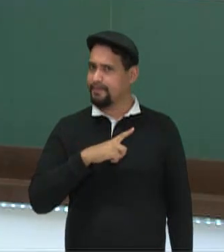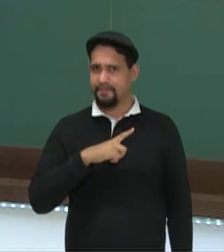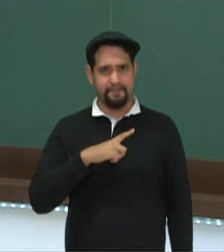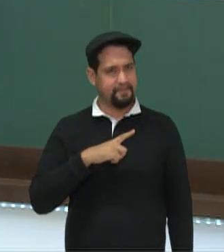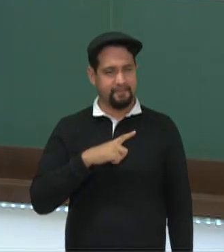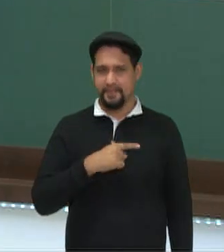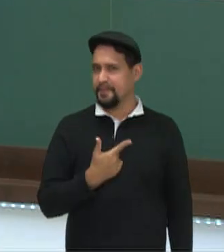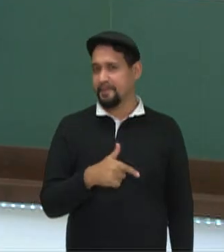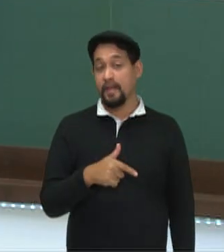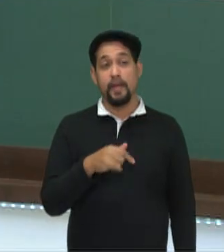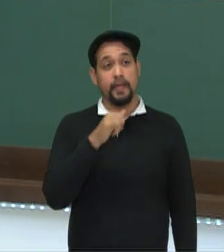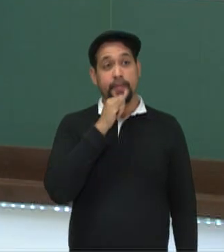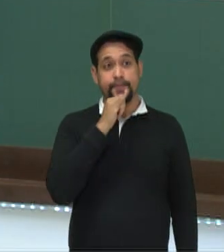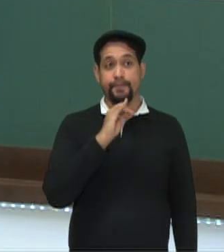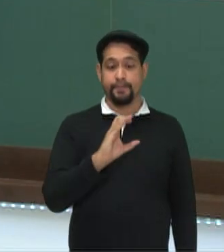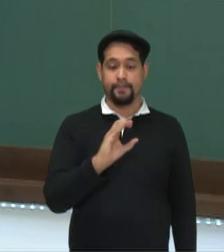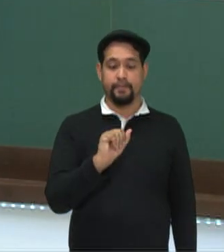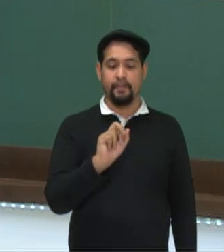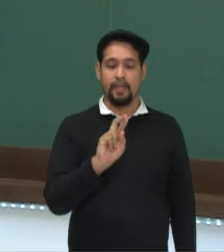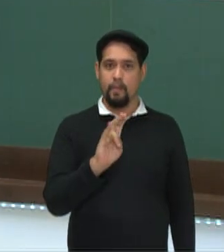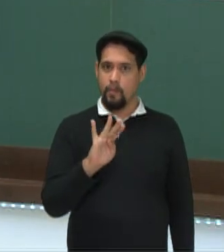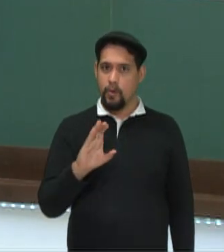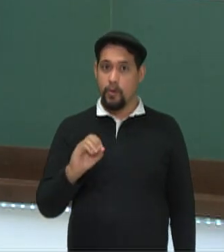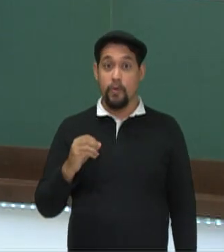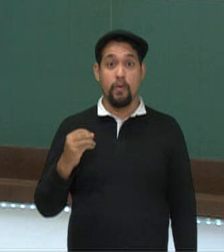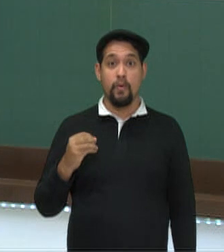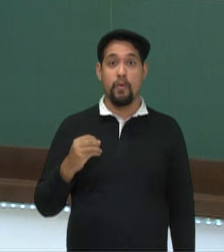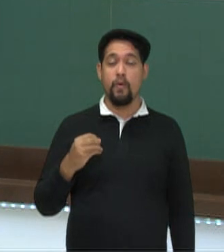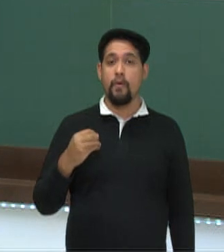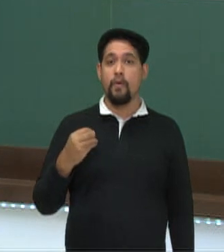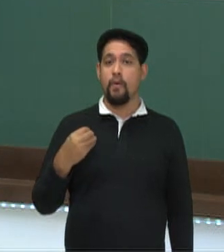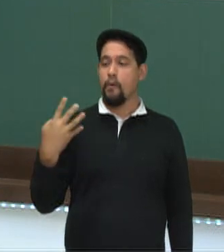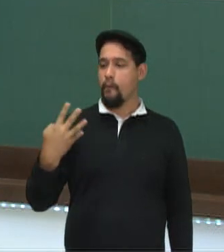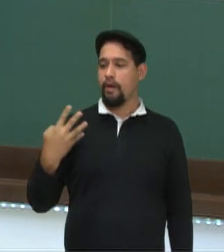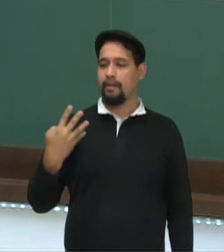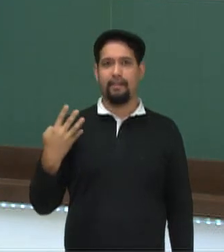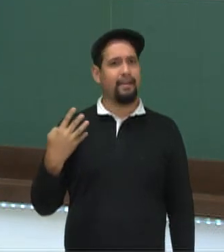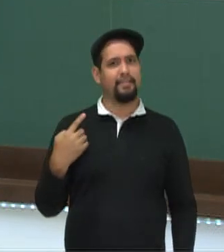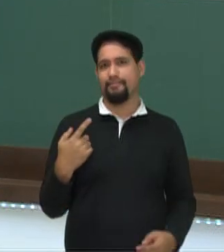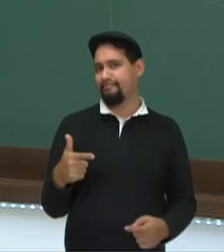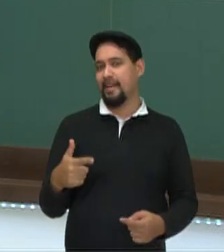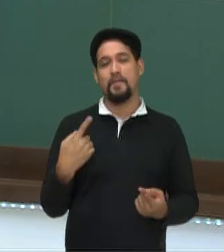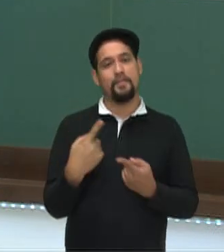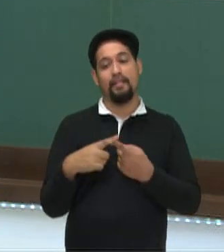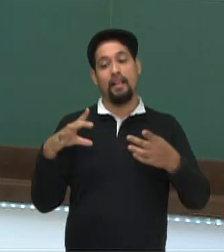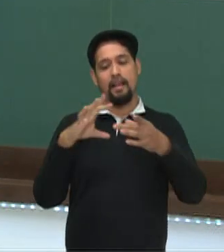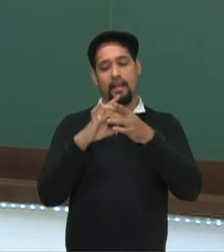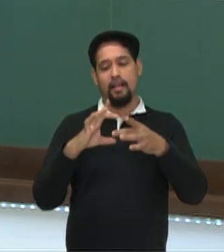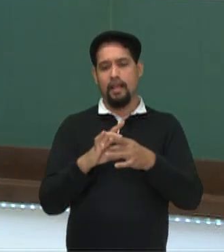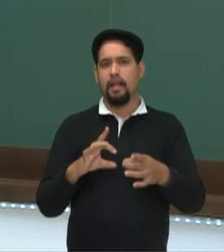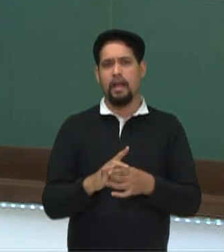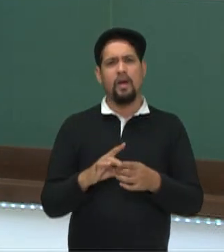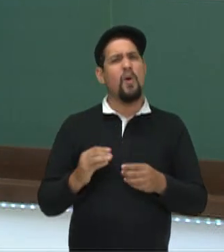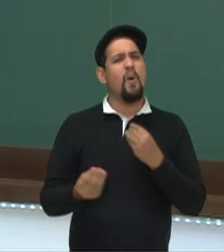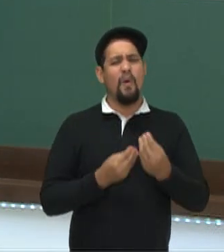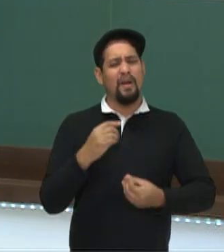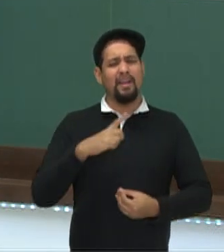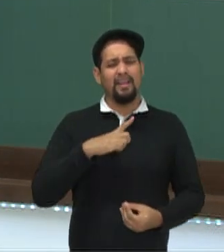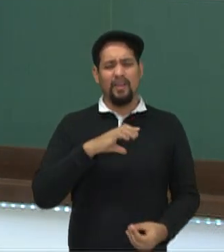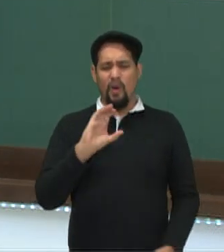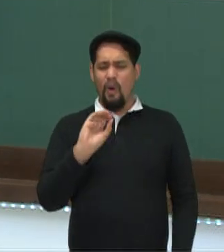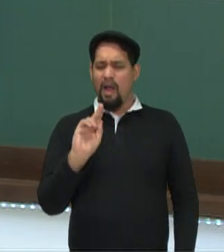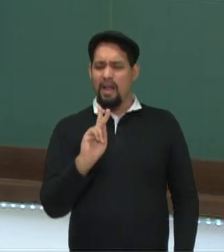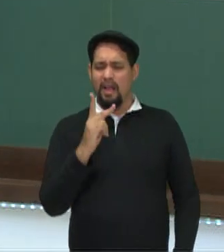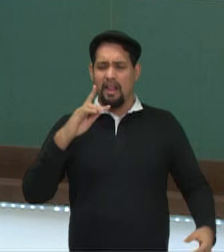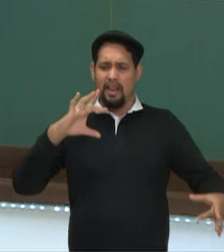esse carbono é um carbono quaternário porque ele está ligado a outros 4 carbonos. Como que nós vamos ter um OH